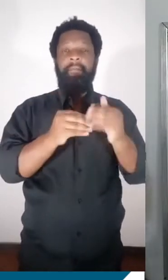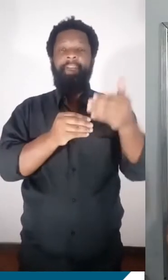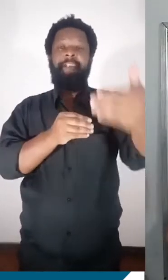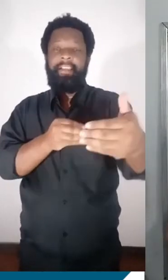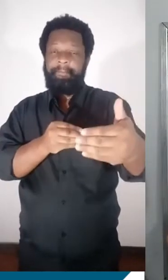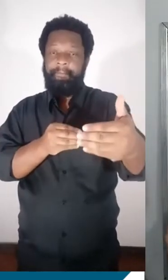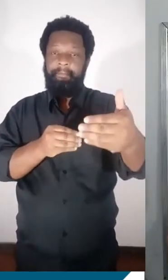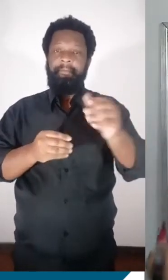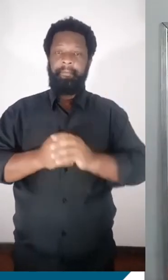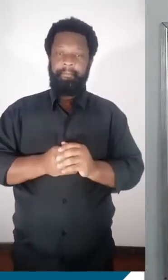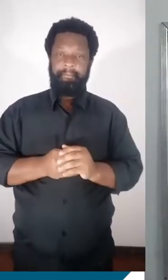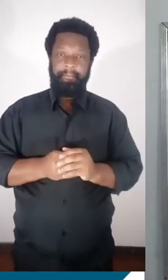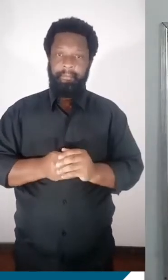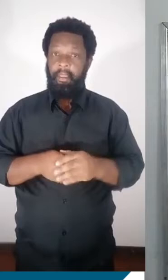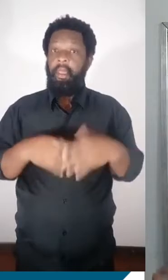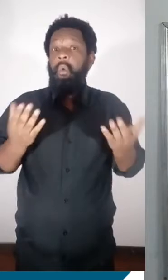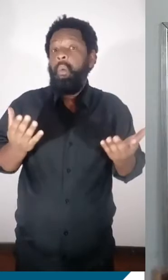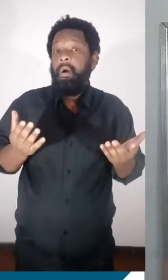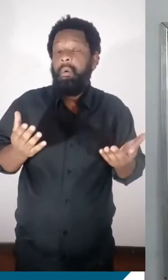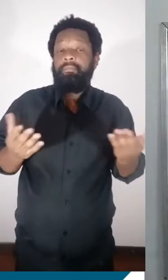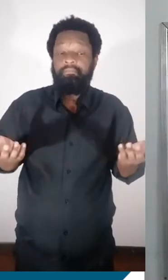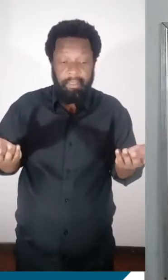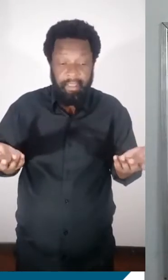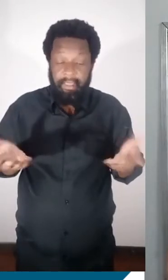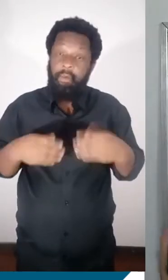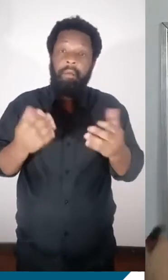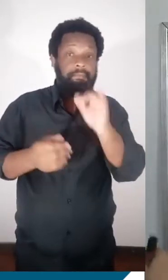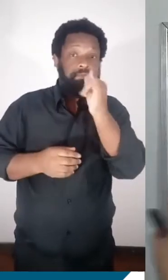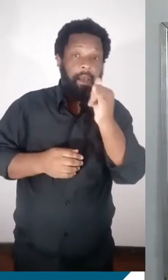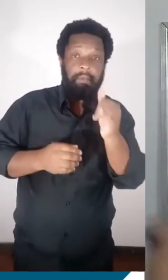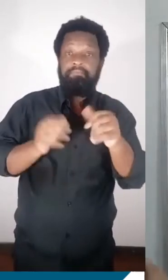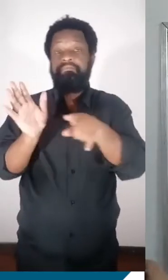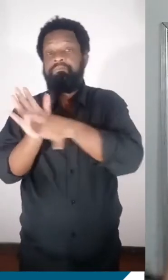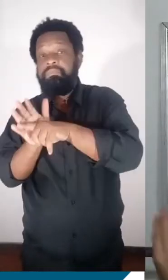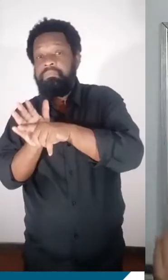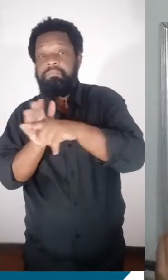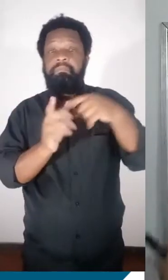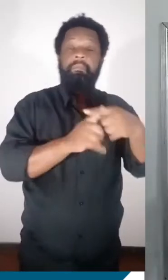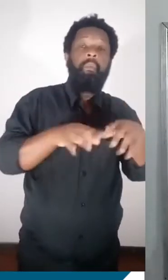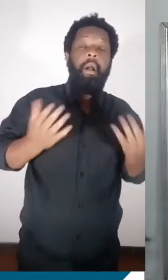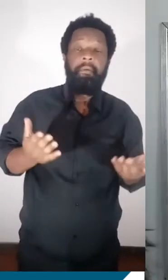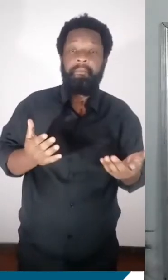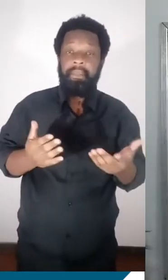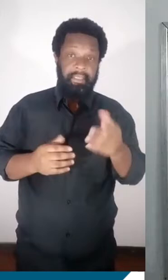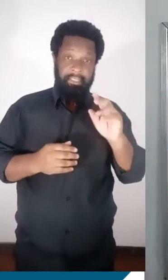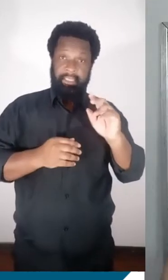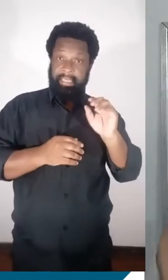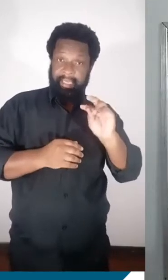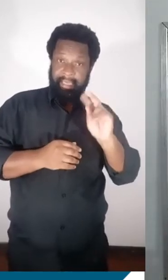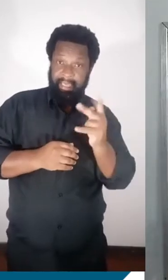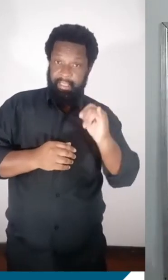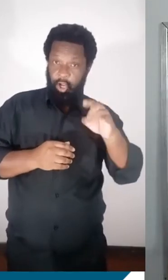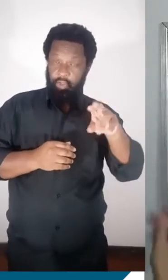frente. Então, vai aqui 2, tá? E qual seria, então, a carga, positiva ou negativa? Bom, se o hidróxido sempre é